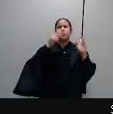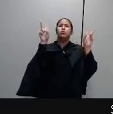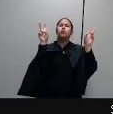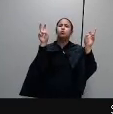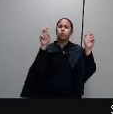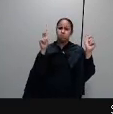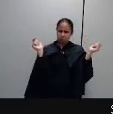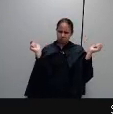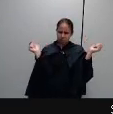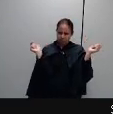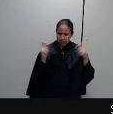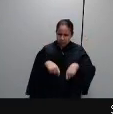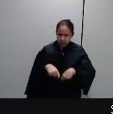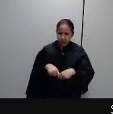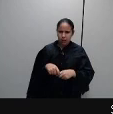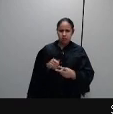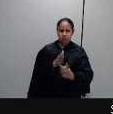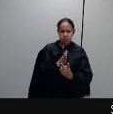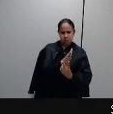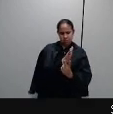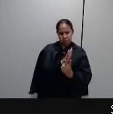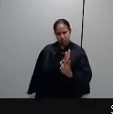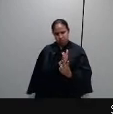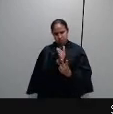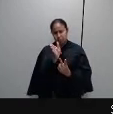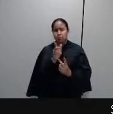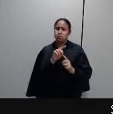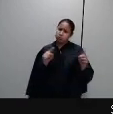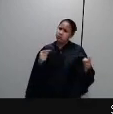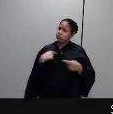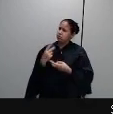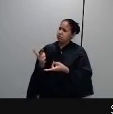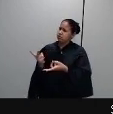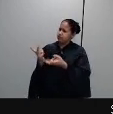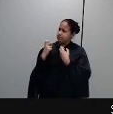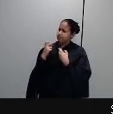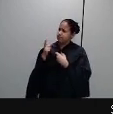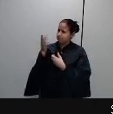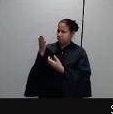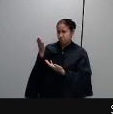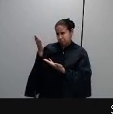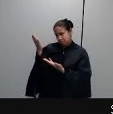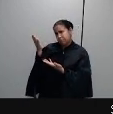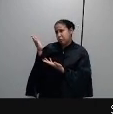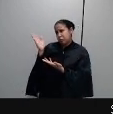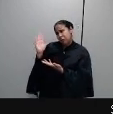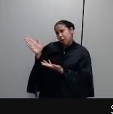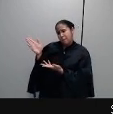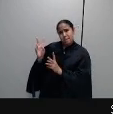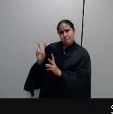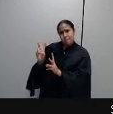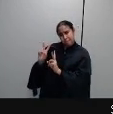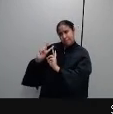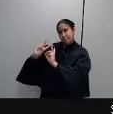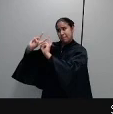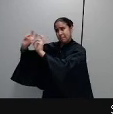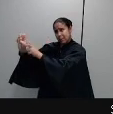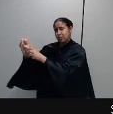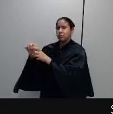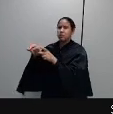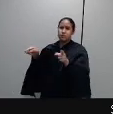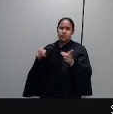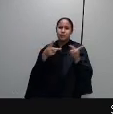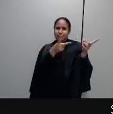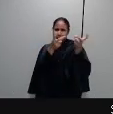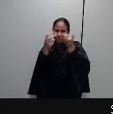redirecionamento mas terceiro excelência já já corre né esse entendimento são